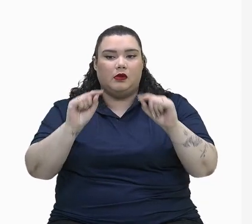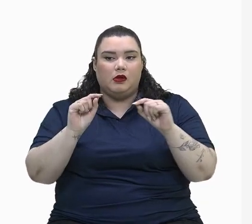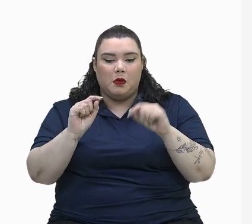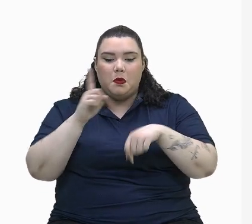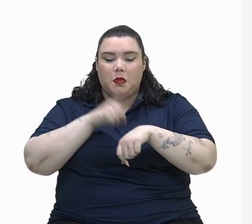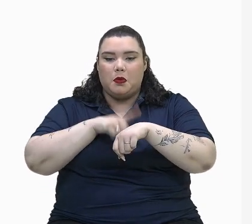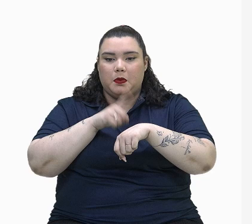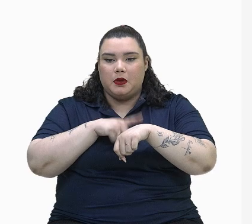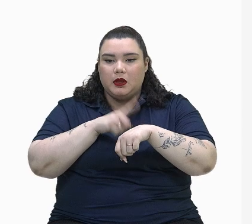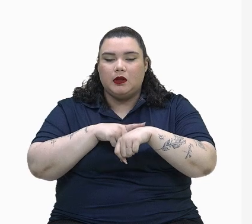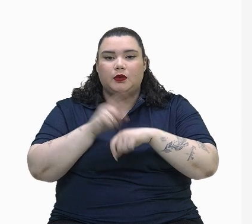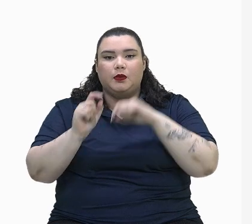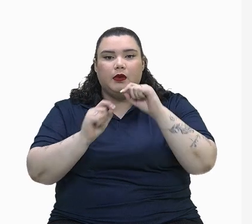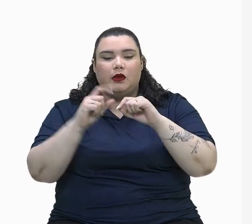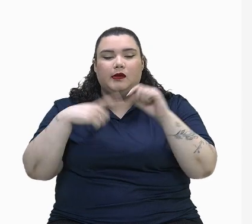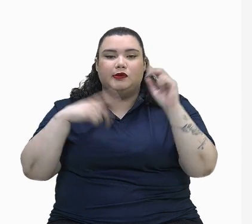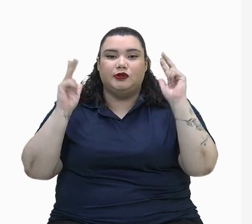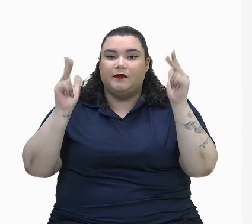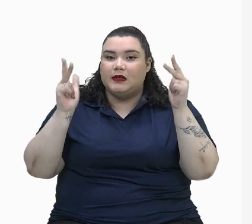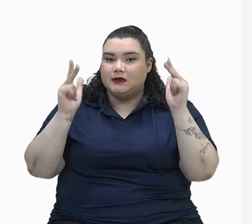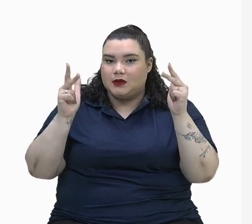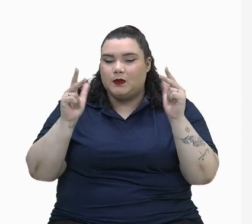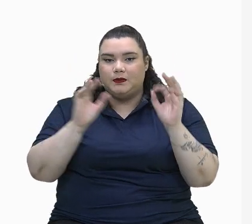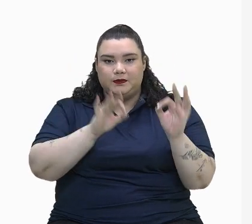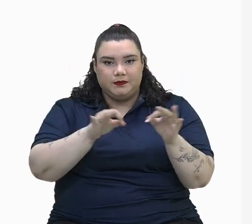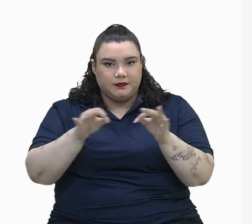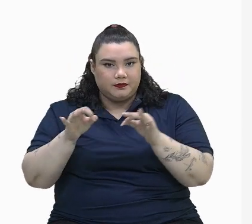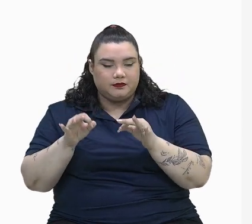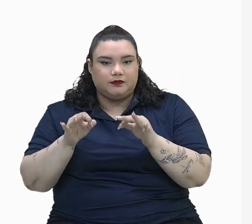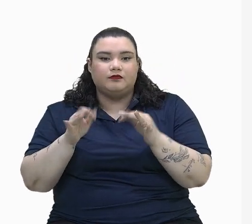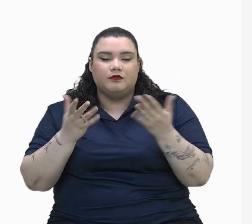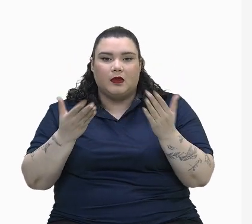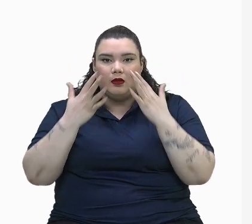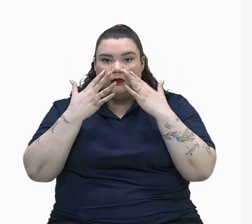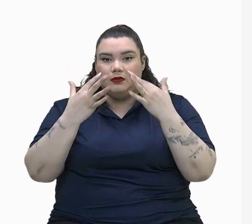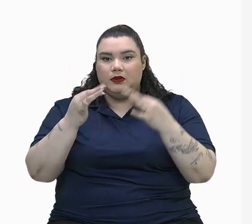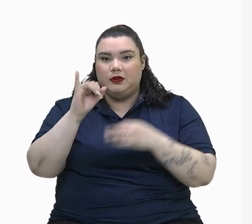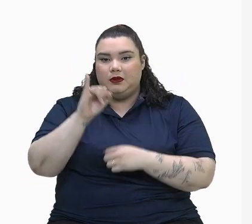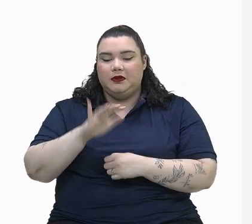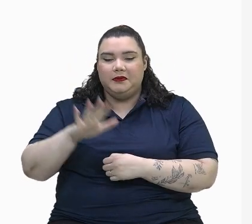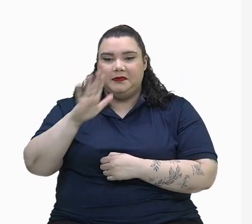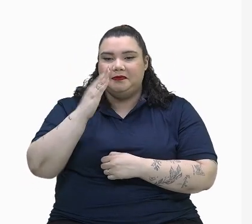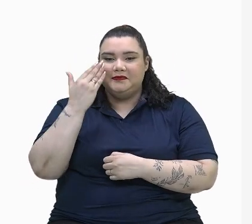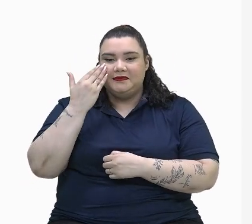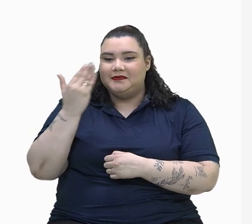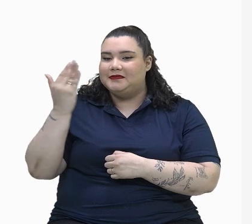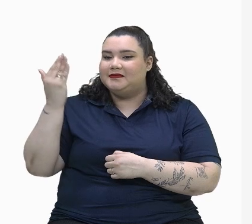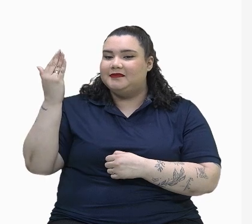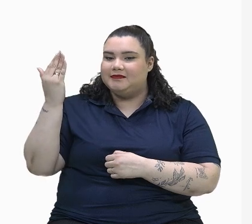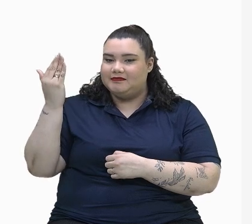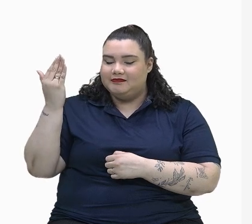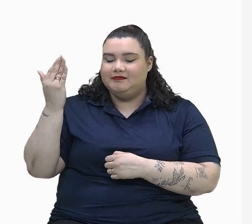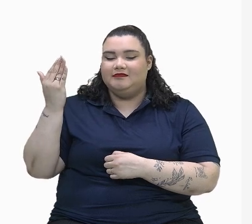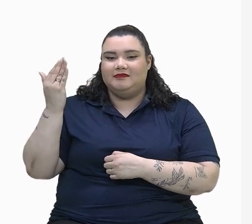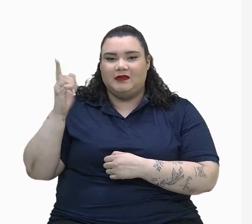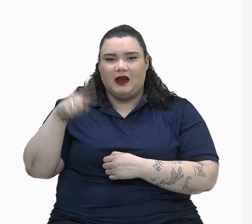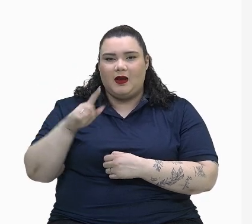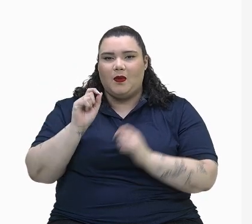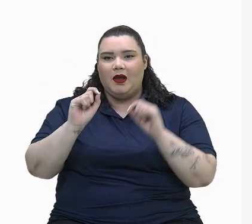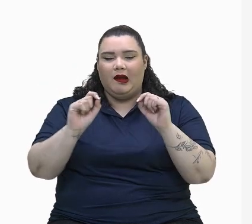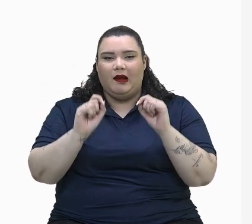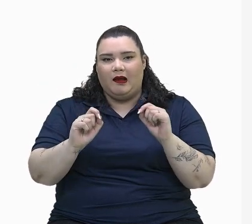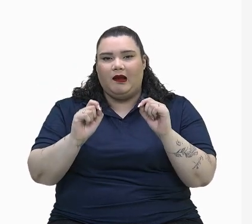momento de diversão, ok? Fiquem aí com essa imagem de Hollywood, que é a fábrica dos sonhos,